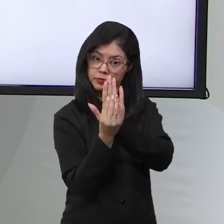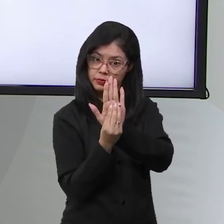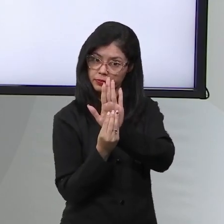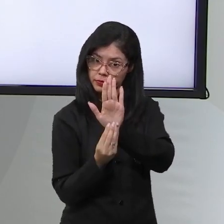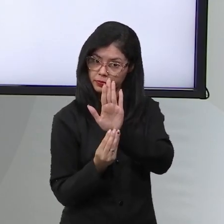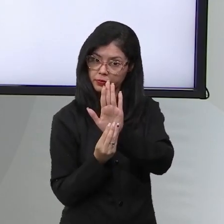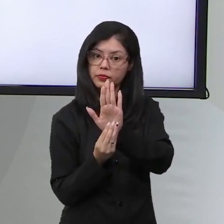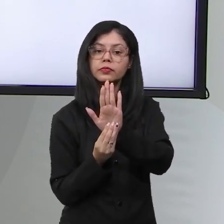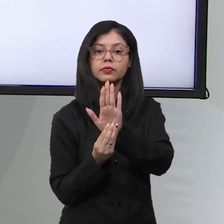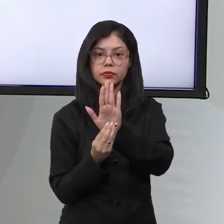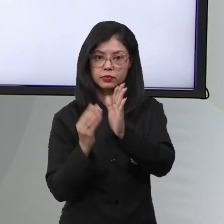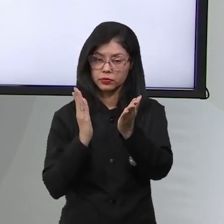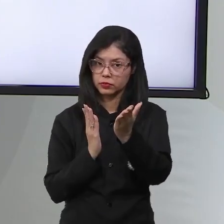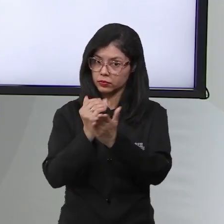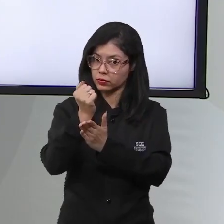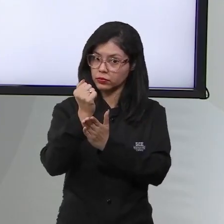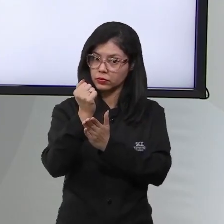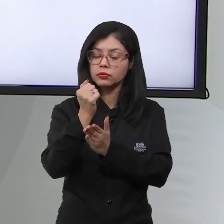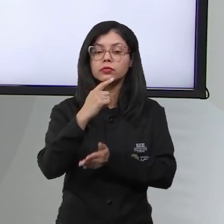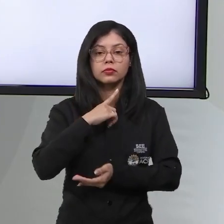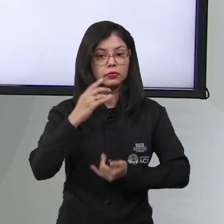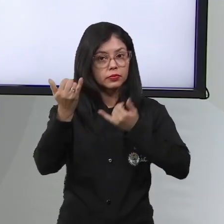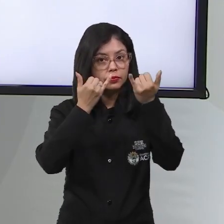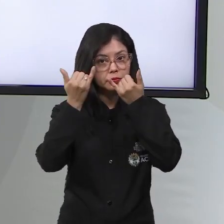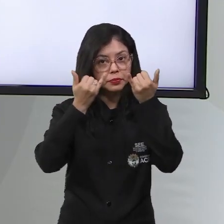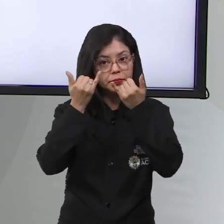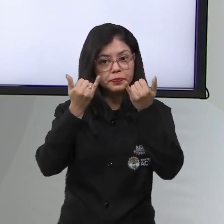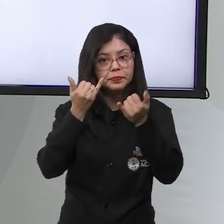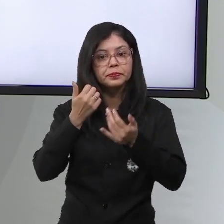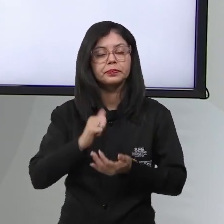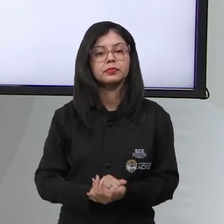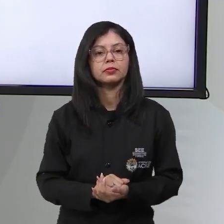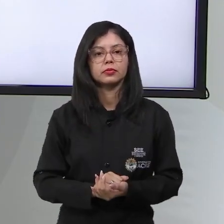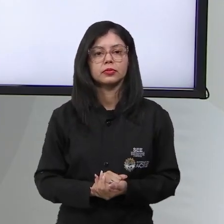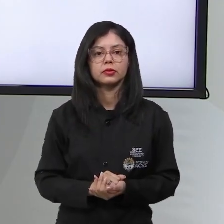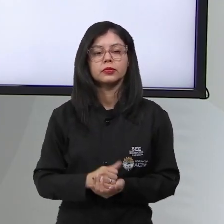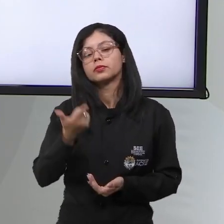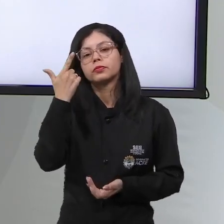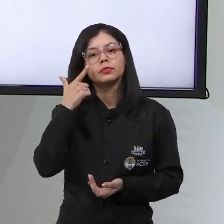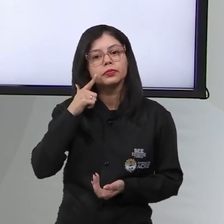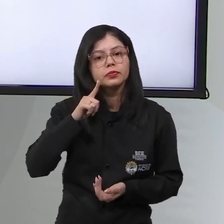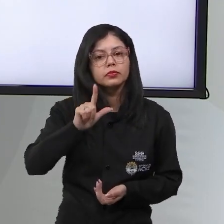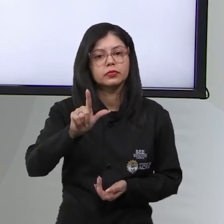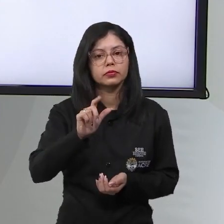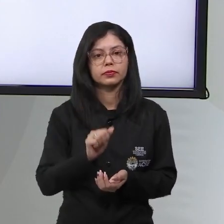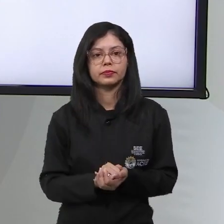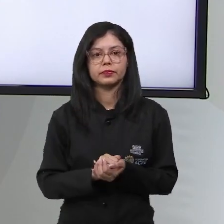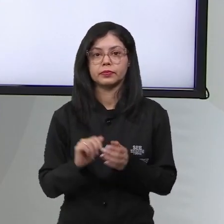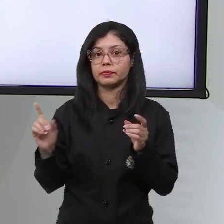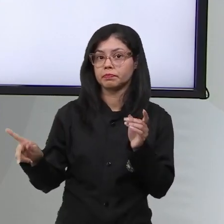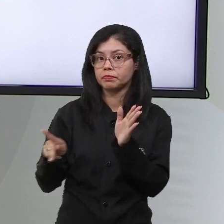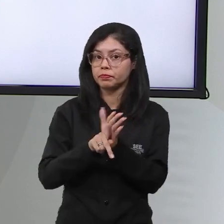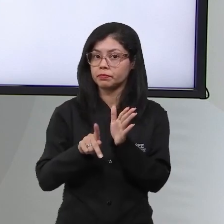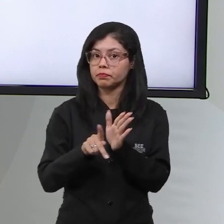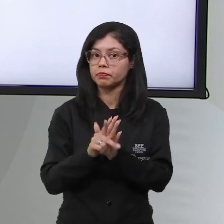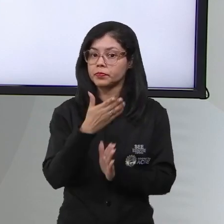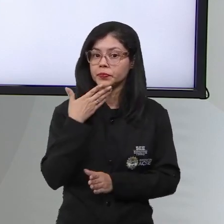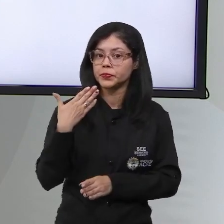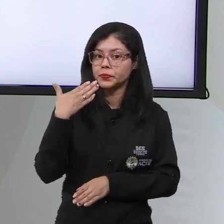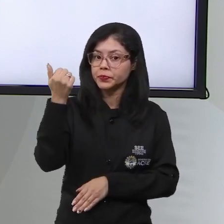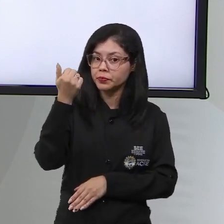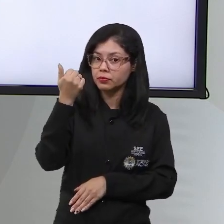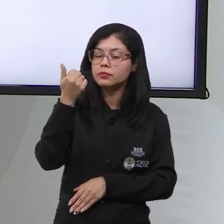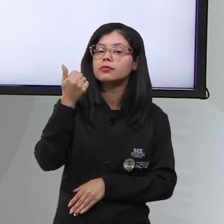do momento em que eu busco essas informações, eu consigo me apropriar de forma